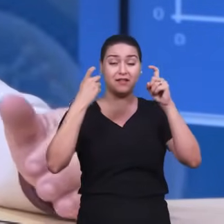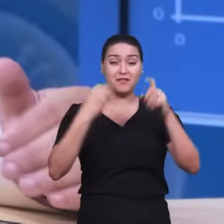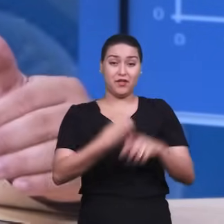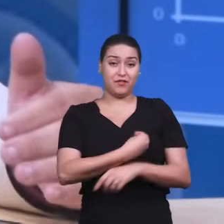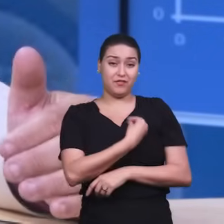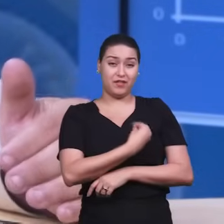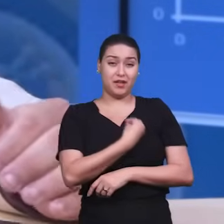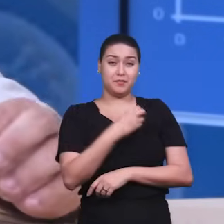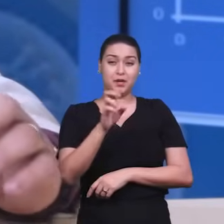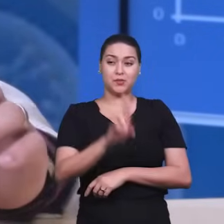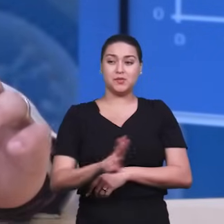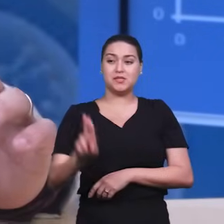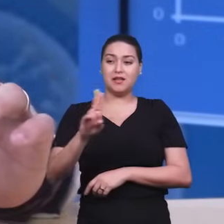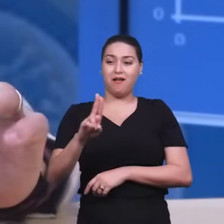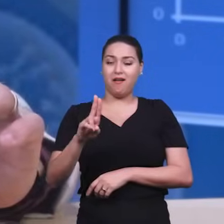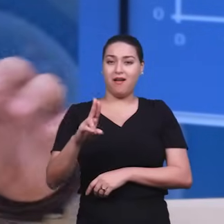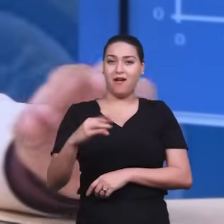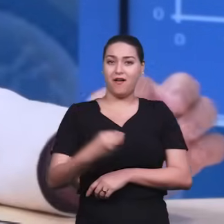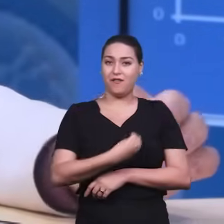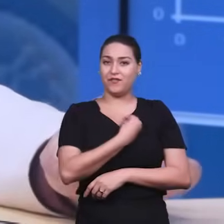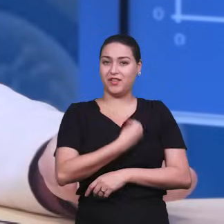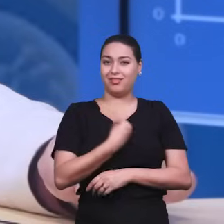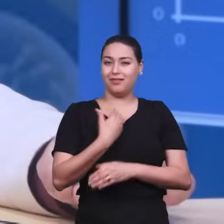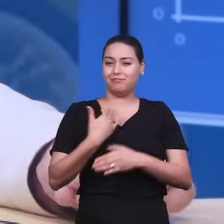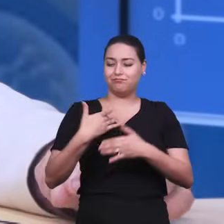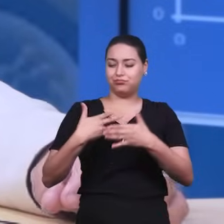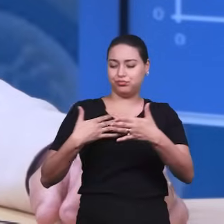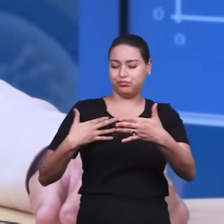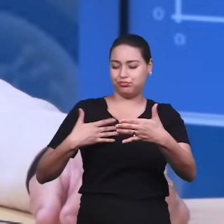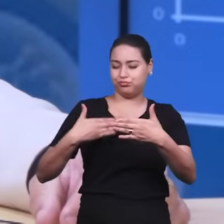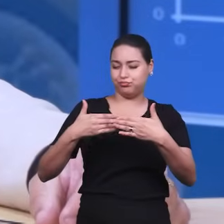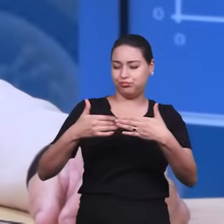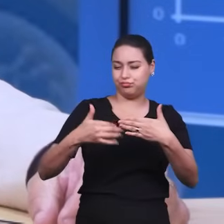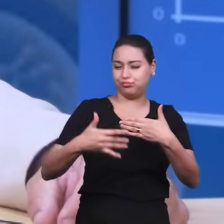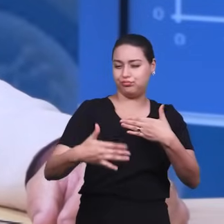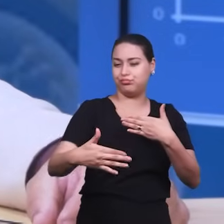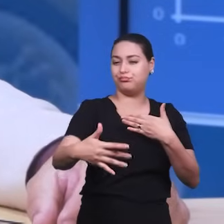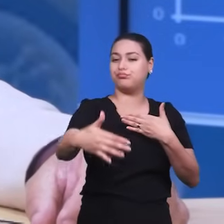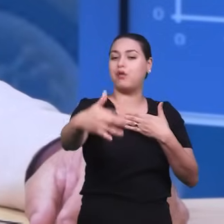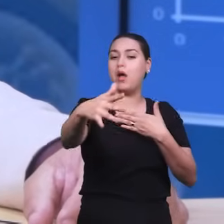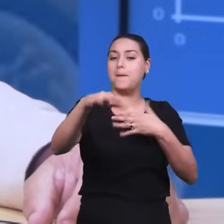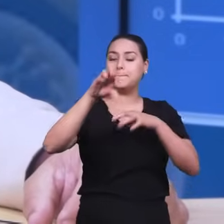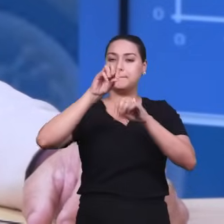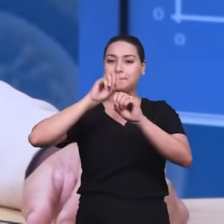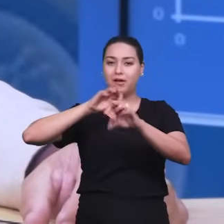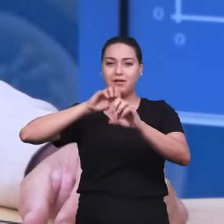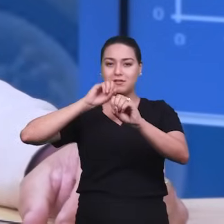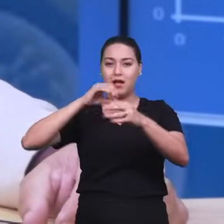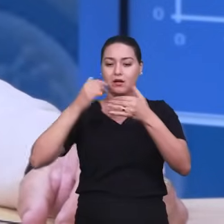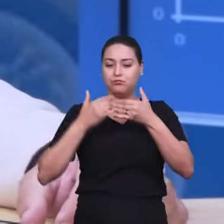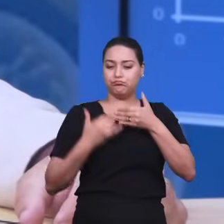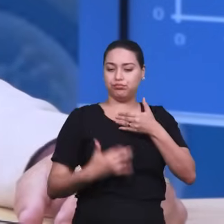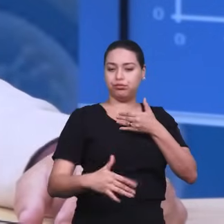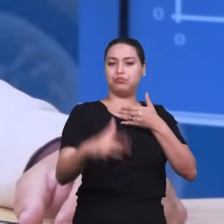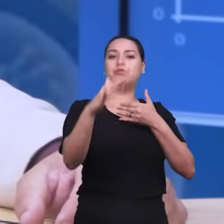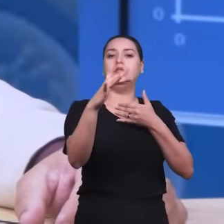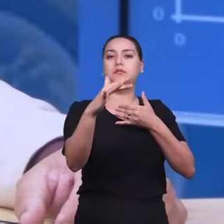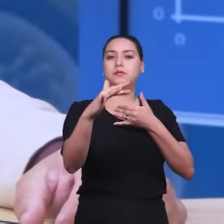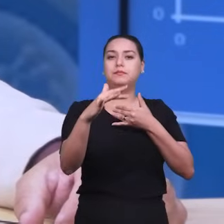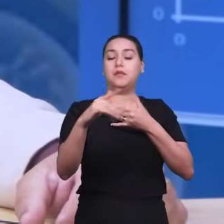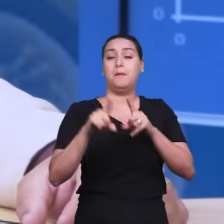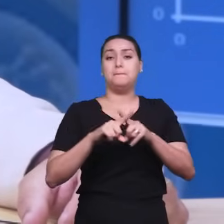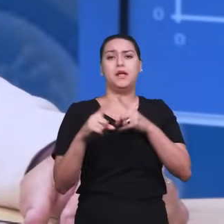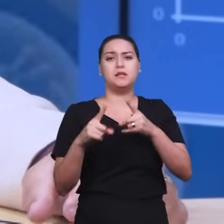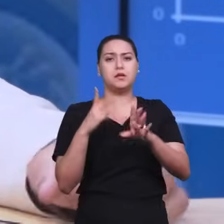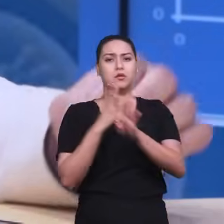homem vivesse, usar essa longevidade do homem, para que fosse passada a informação Sim. para as gerações